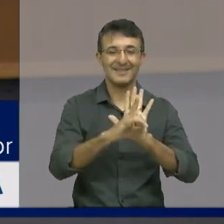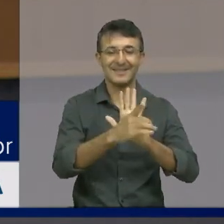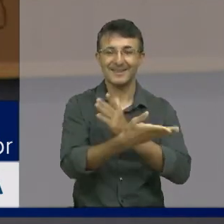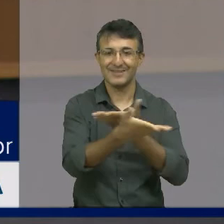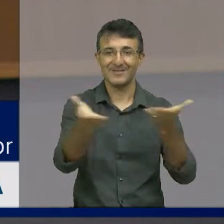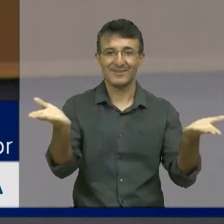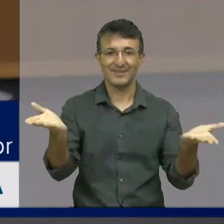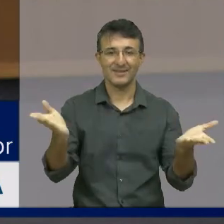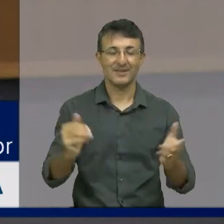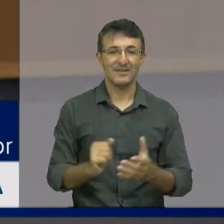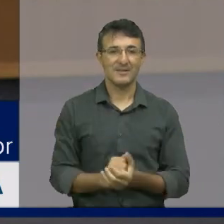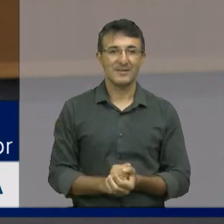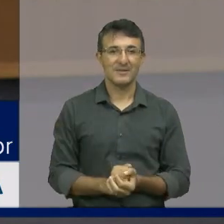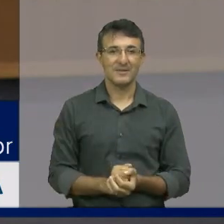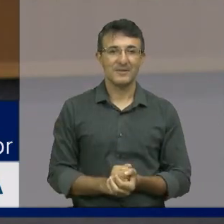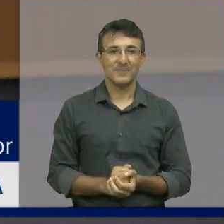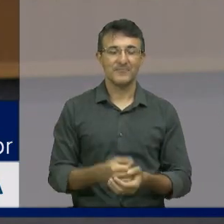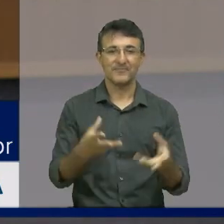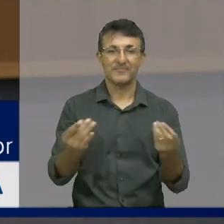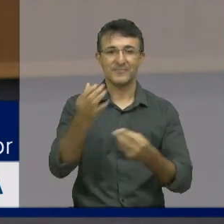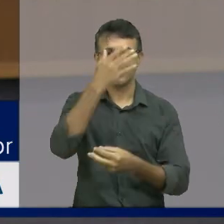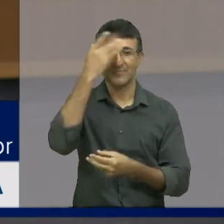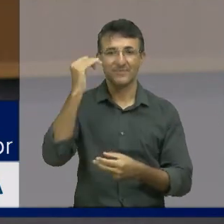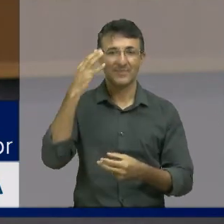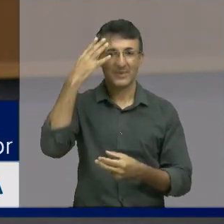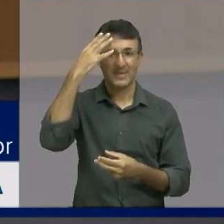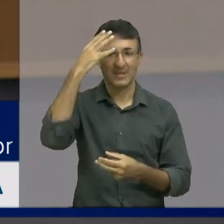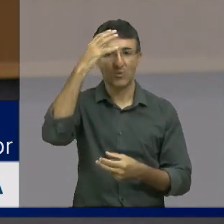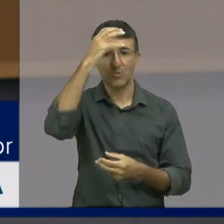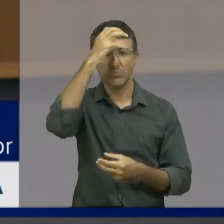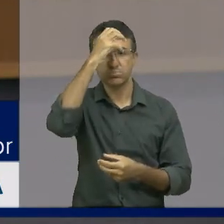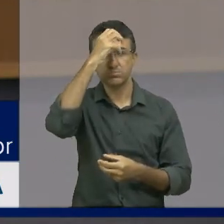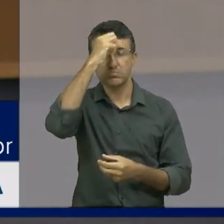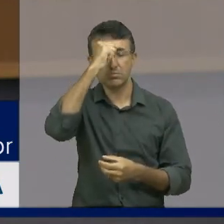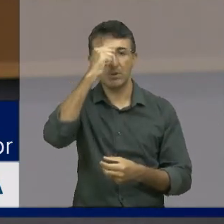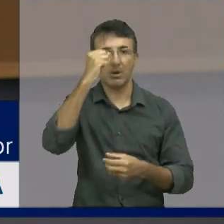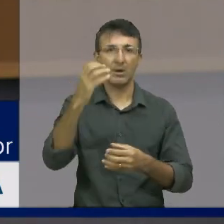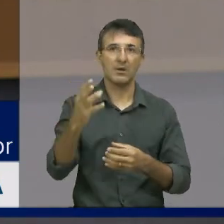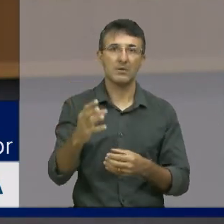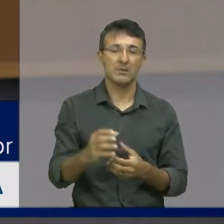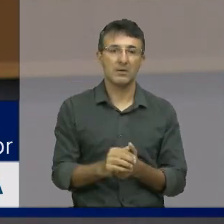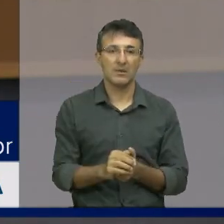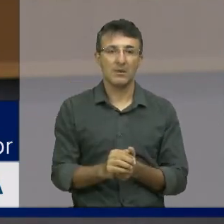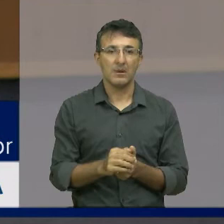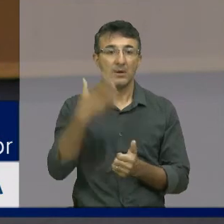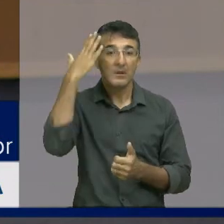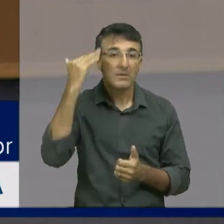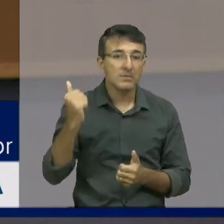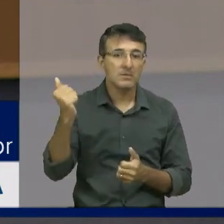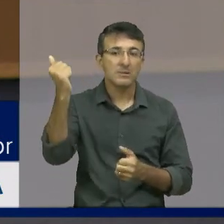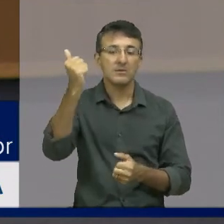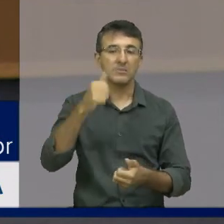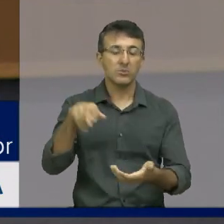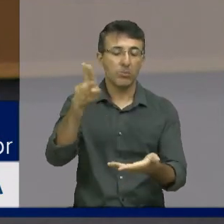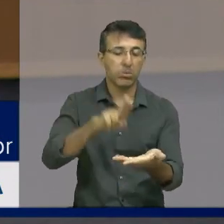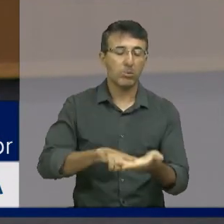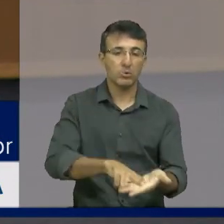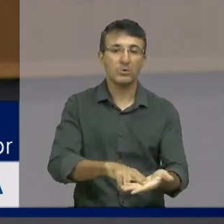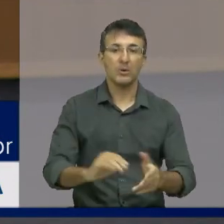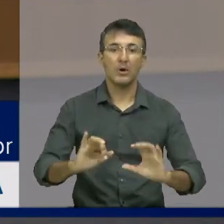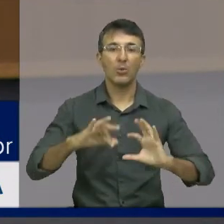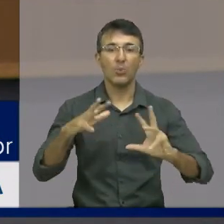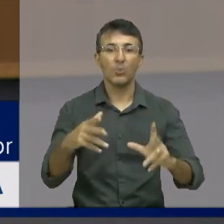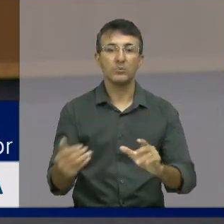já judicial. Né? Então, são mecanismos importantes que também aqueles que recebem a